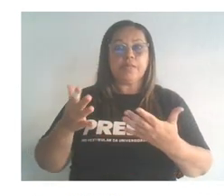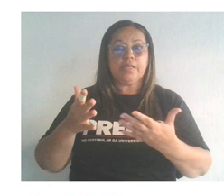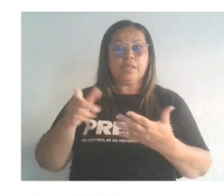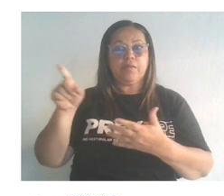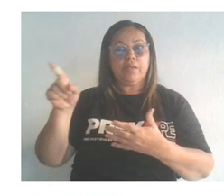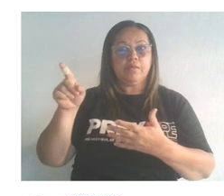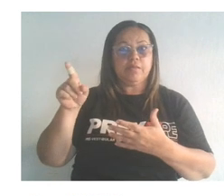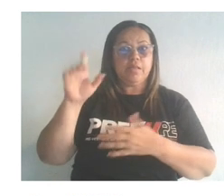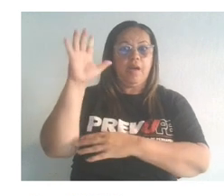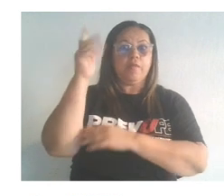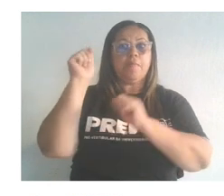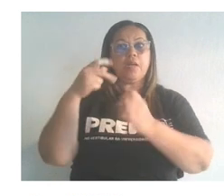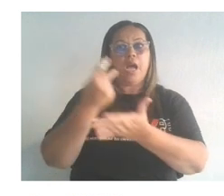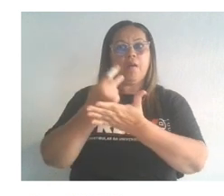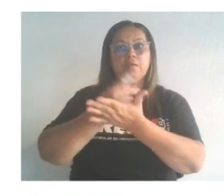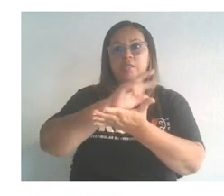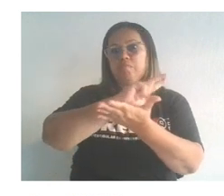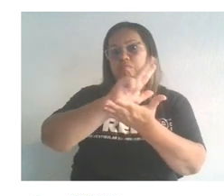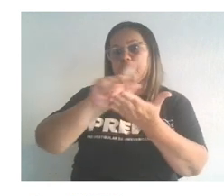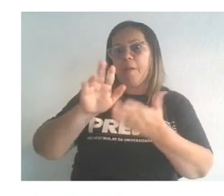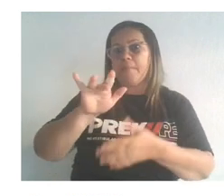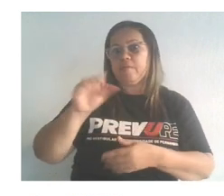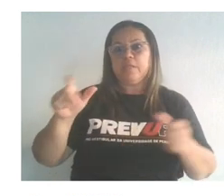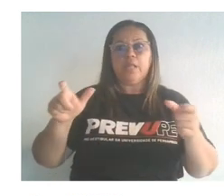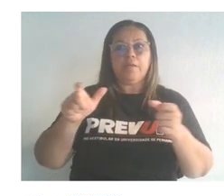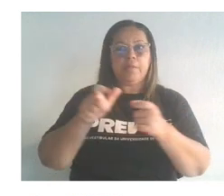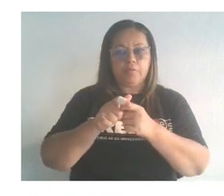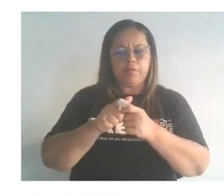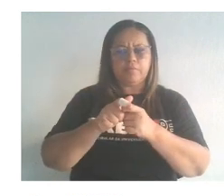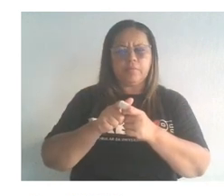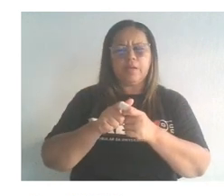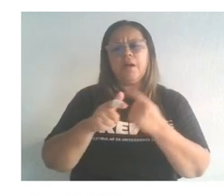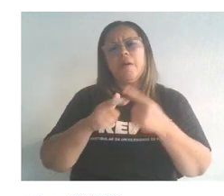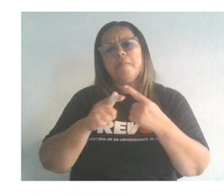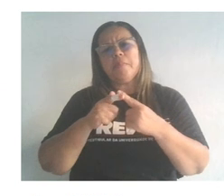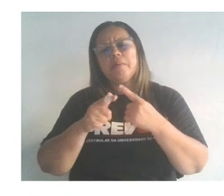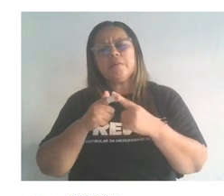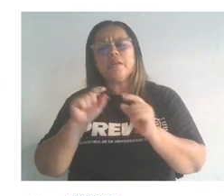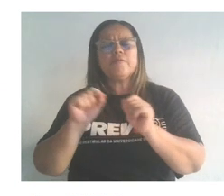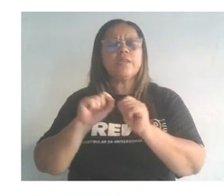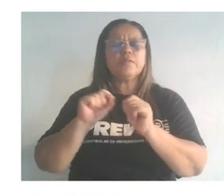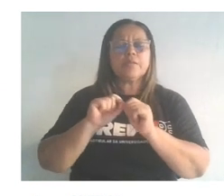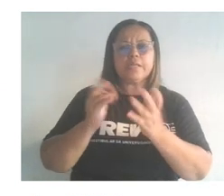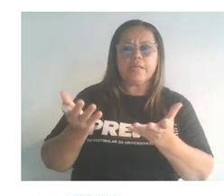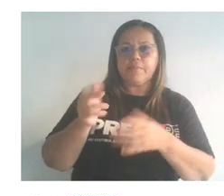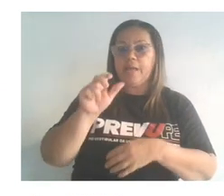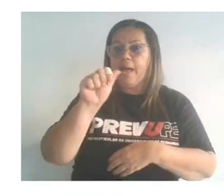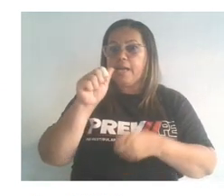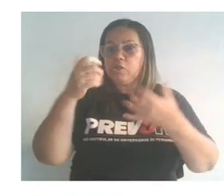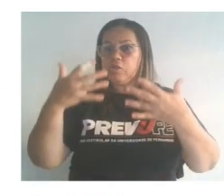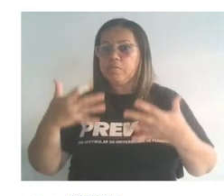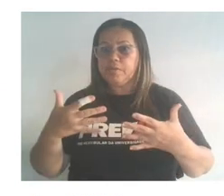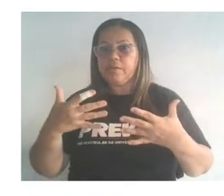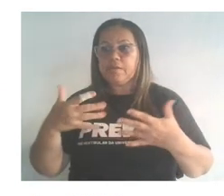árvore podem provocar redução da biodiversidade, pois elas... Então, essas espécies exóticas, o que é que elas fazem? Aí letra A diz,